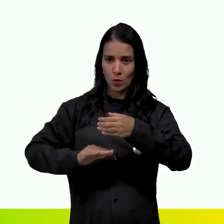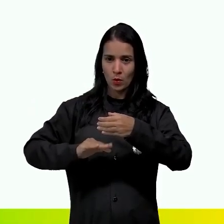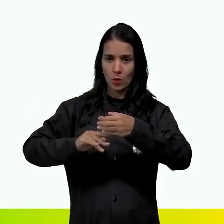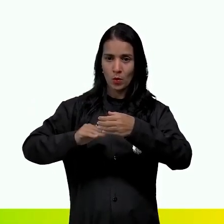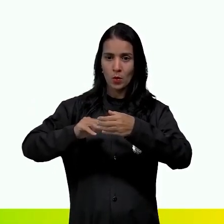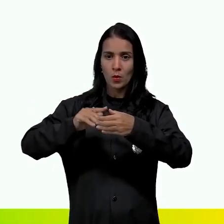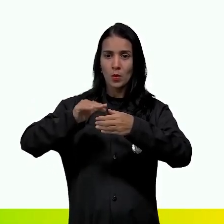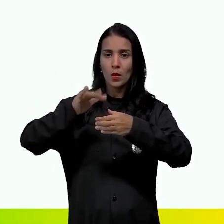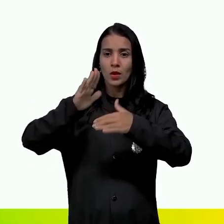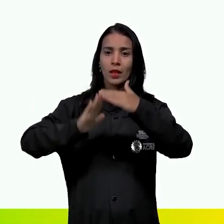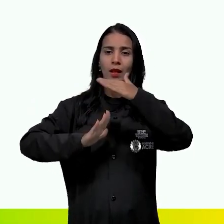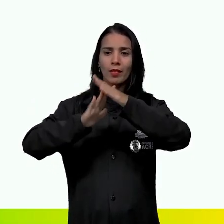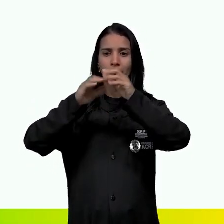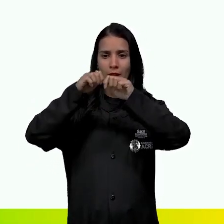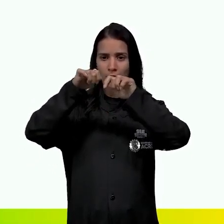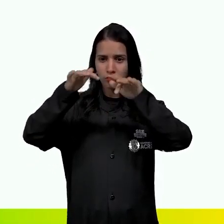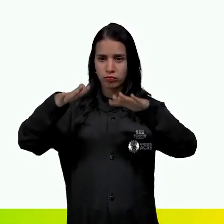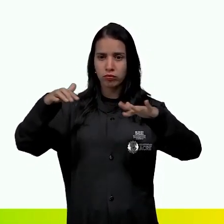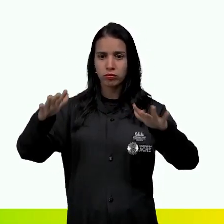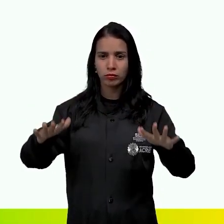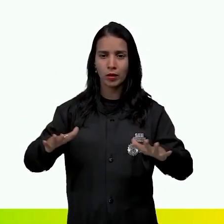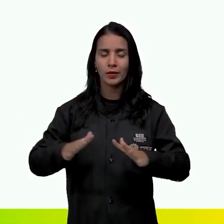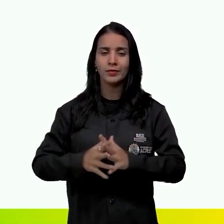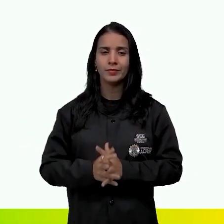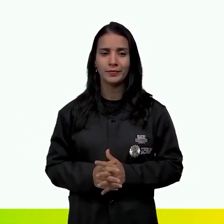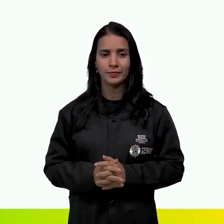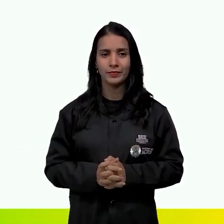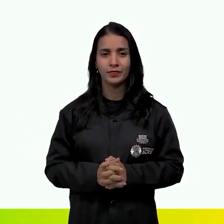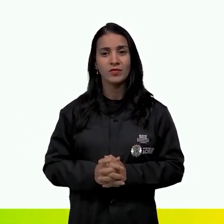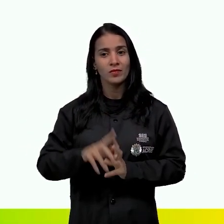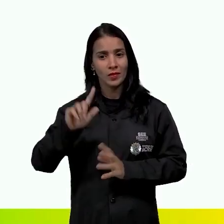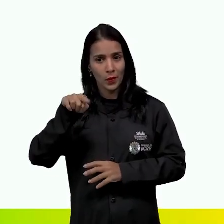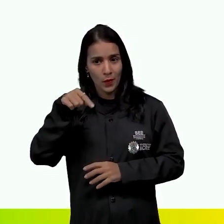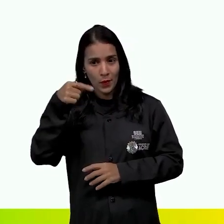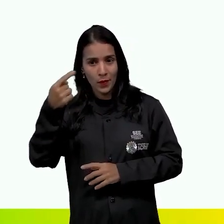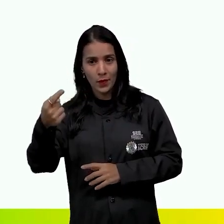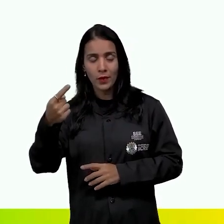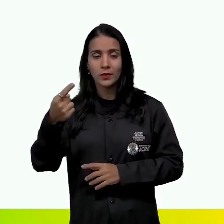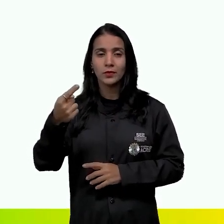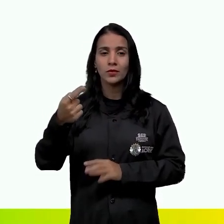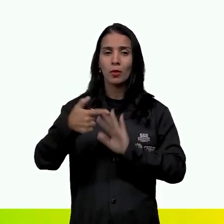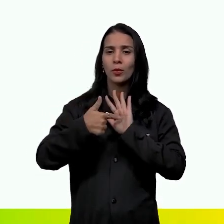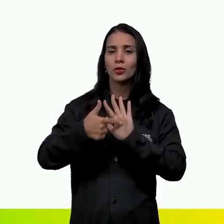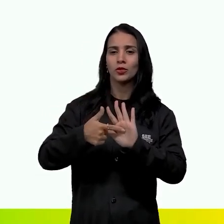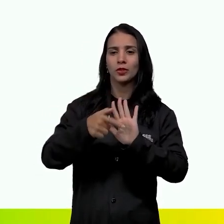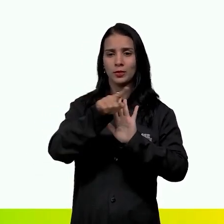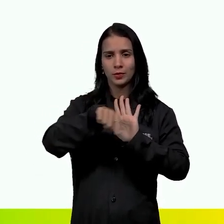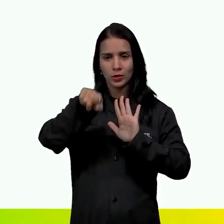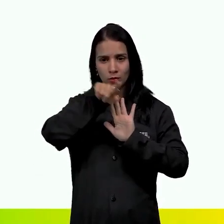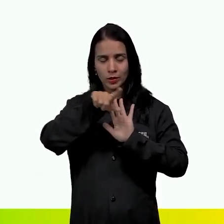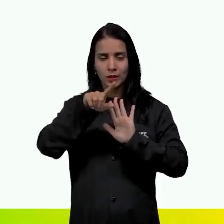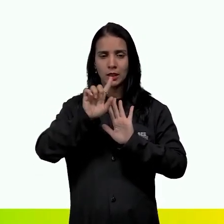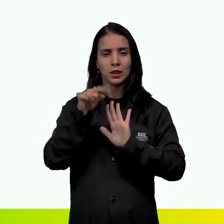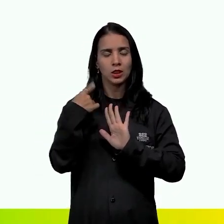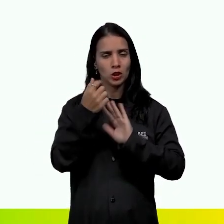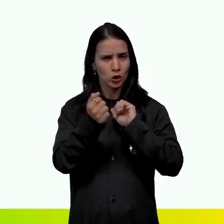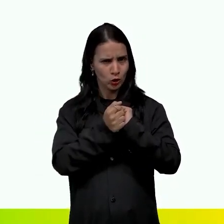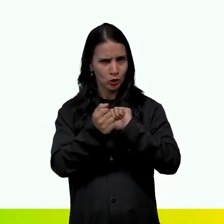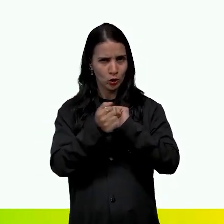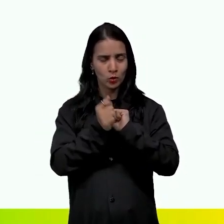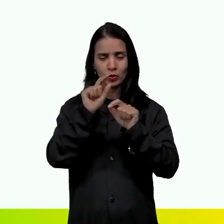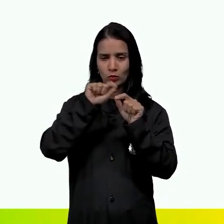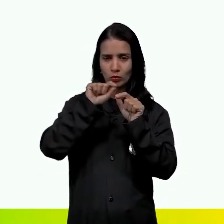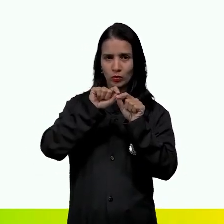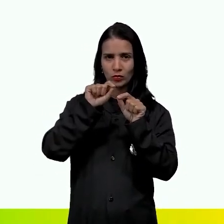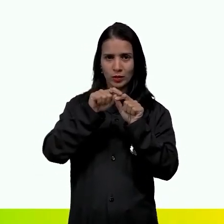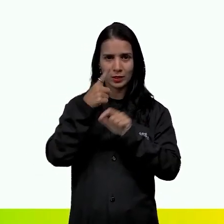resolver esse exercício. Eu vou passar para outra página para nós dialogarmos um pouco,